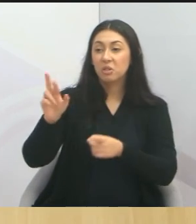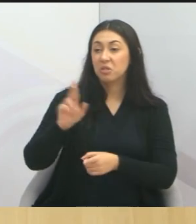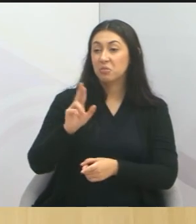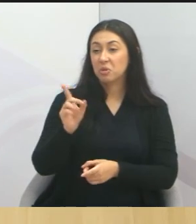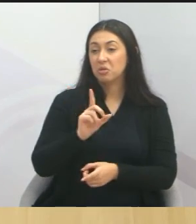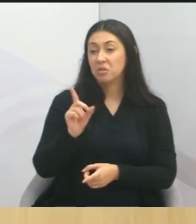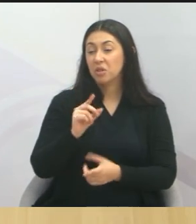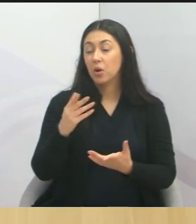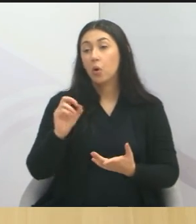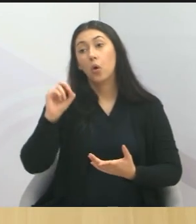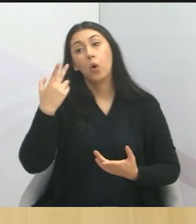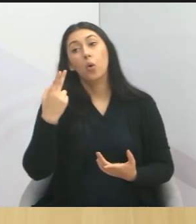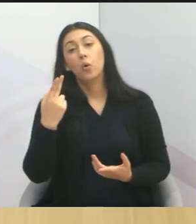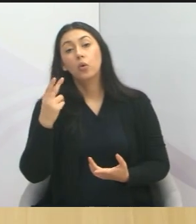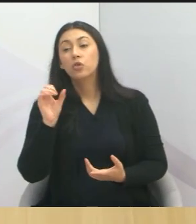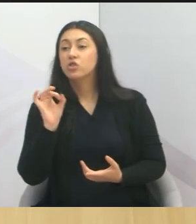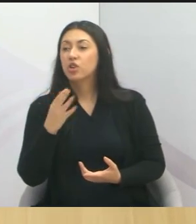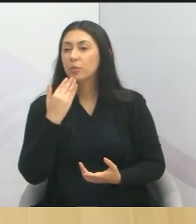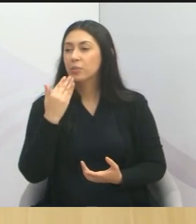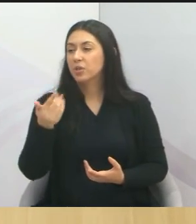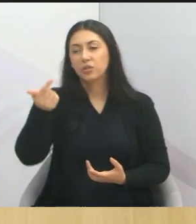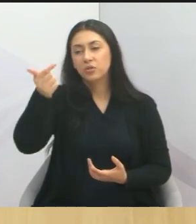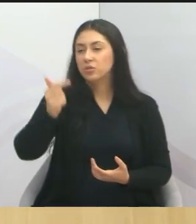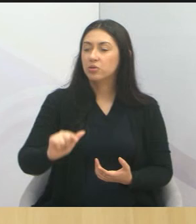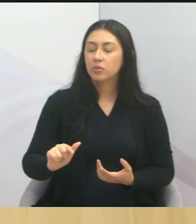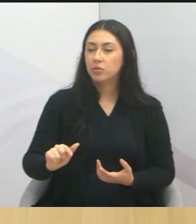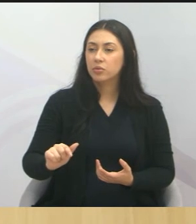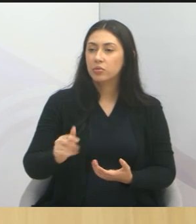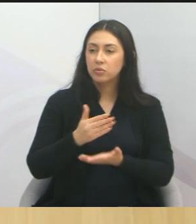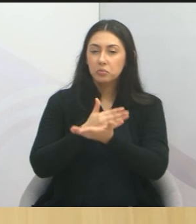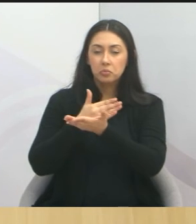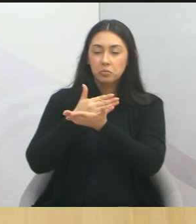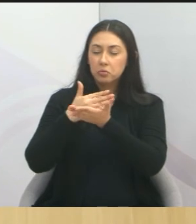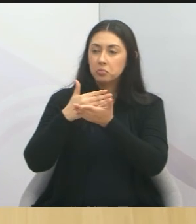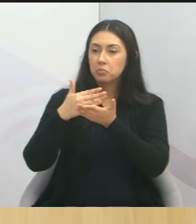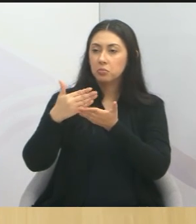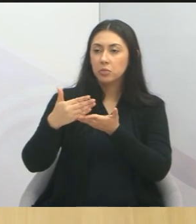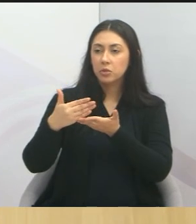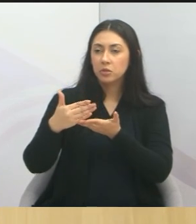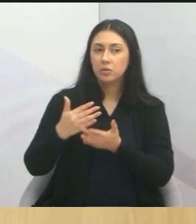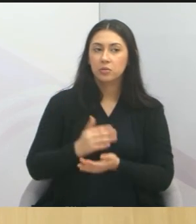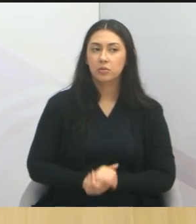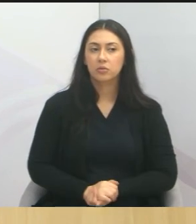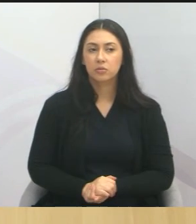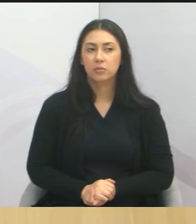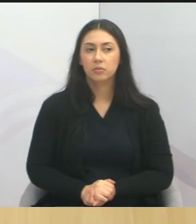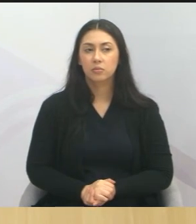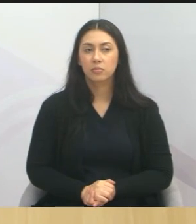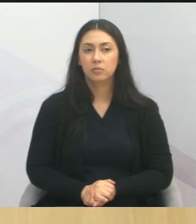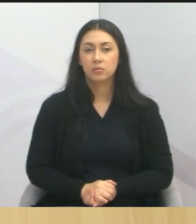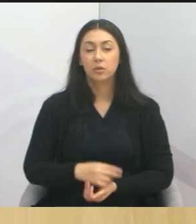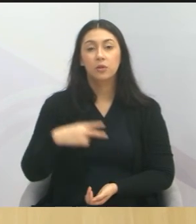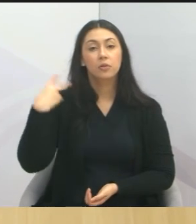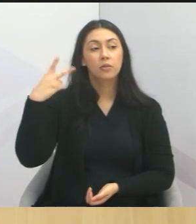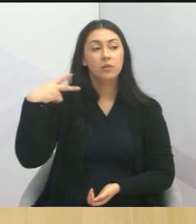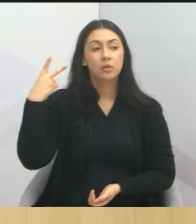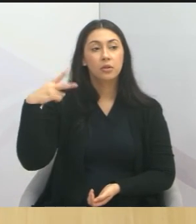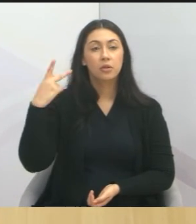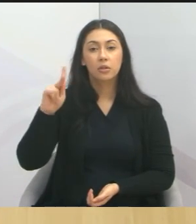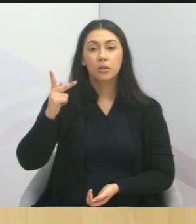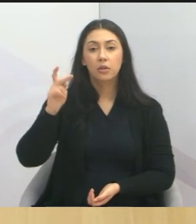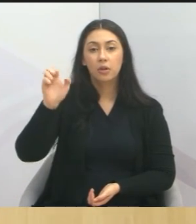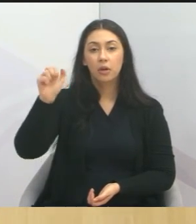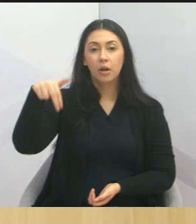ou basta fazer uma nossa solicitação no processo Inicial original a autoria